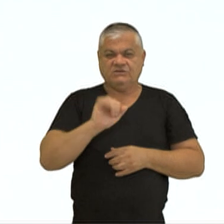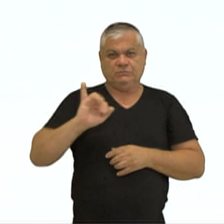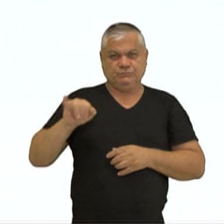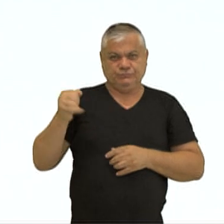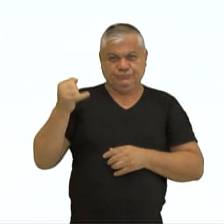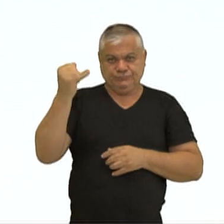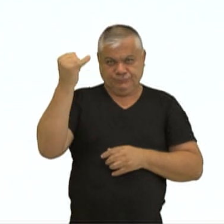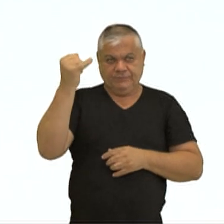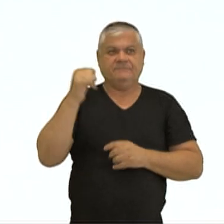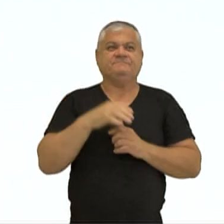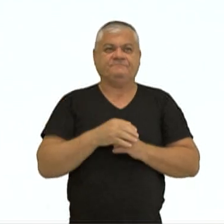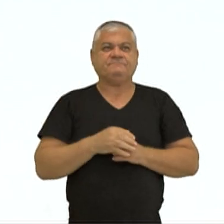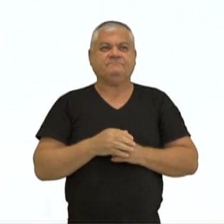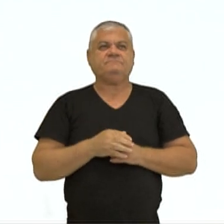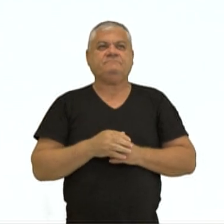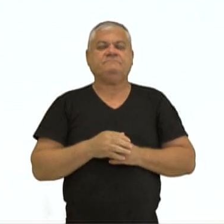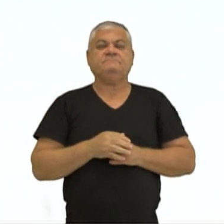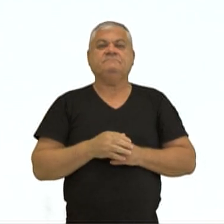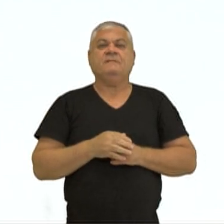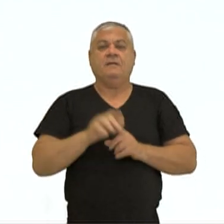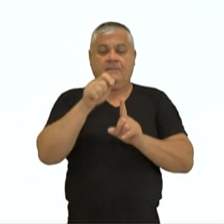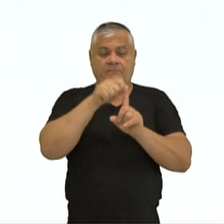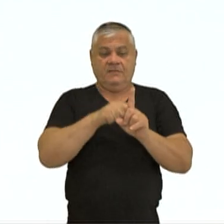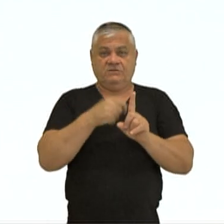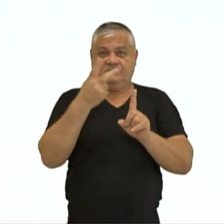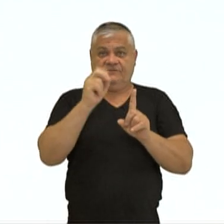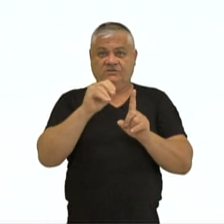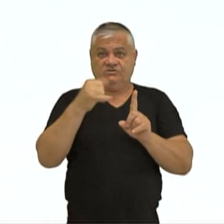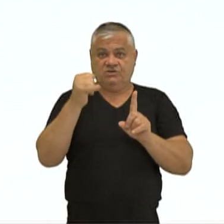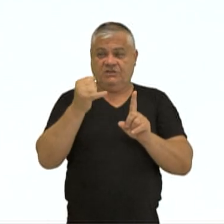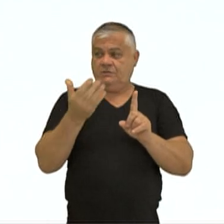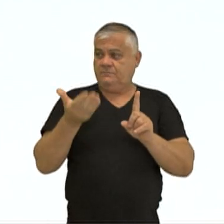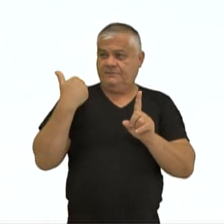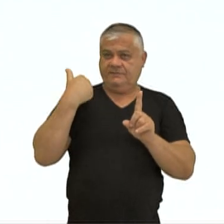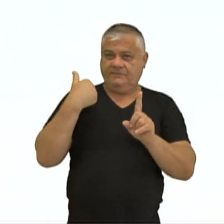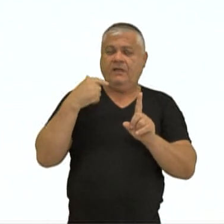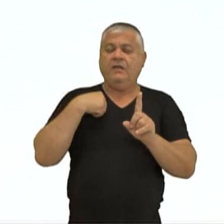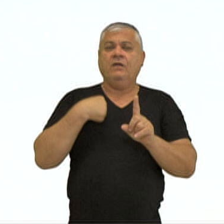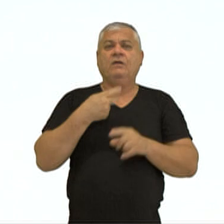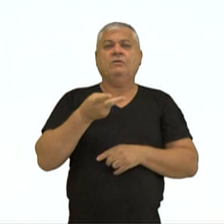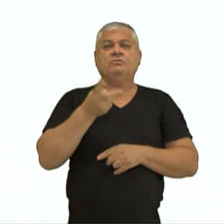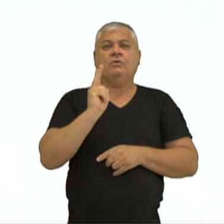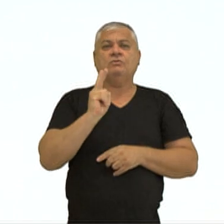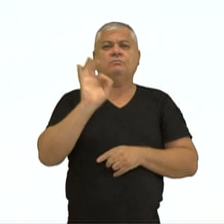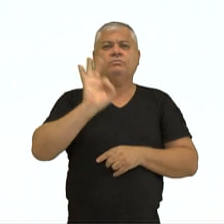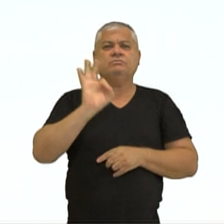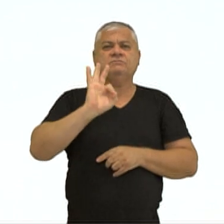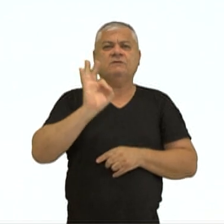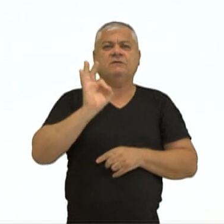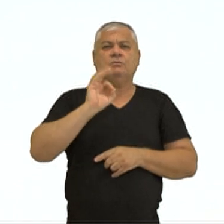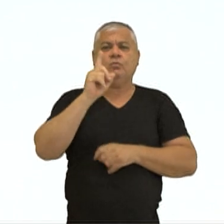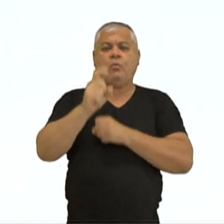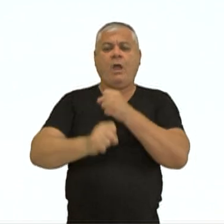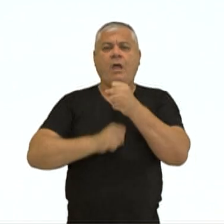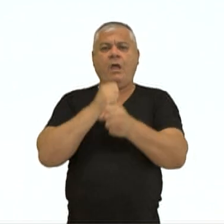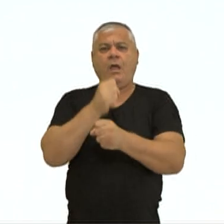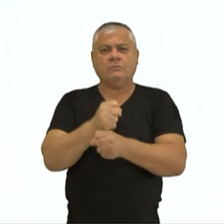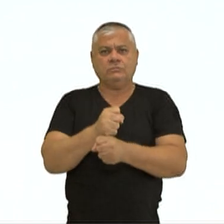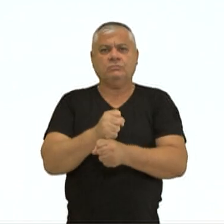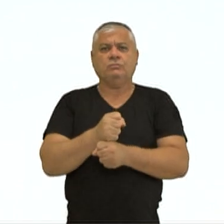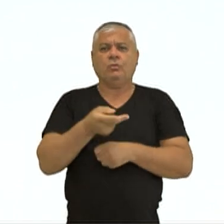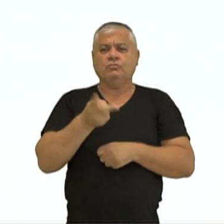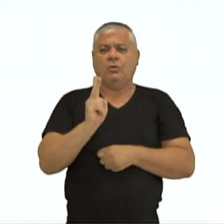20 de janeiro desse ano, era de 2% ao ano a rentabilidade, que ele